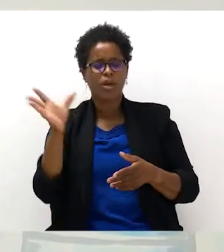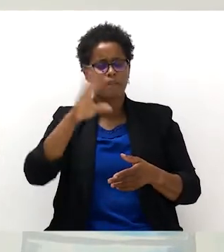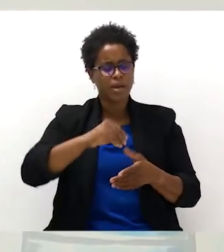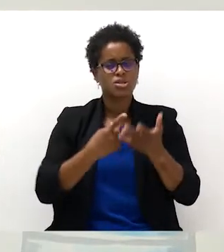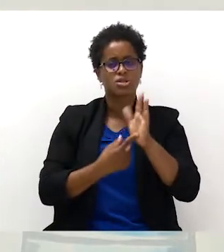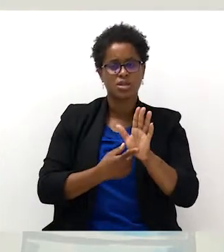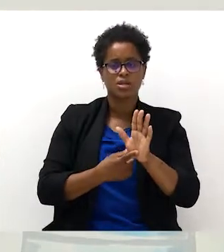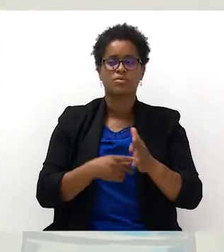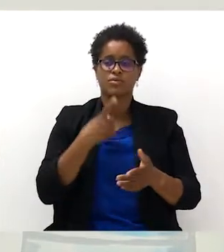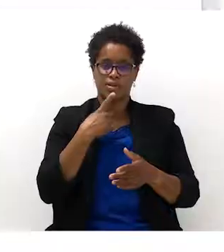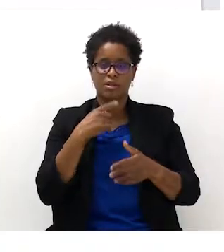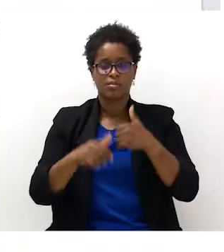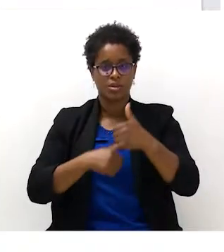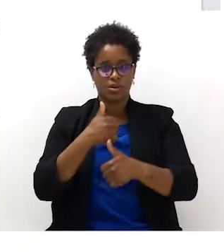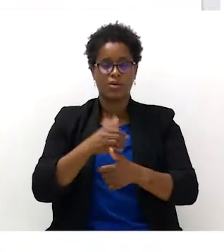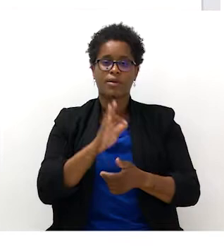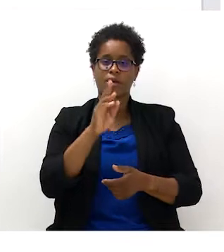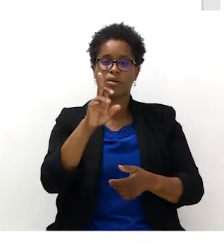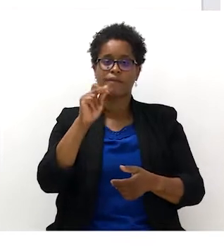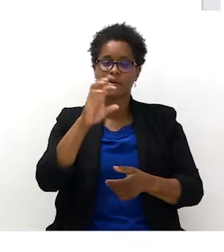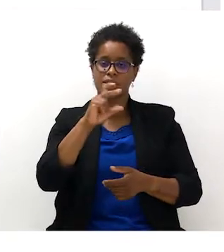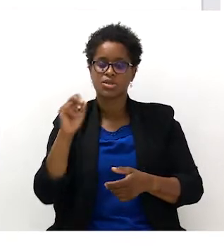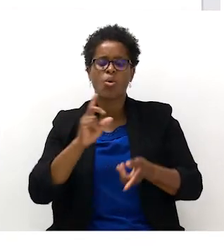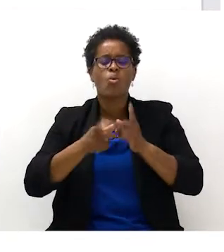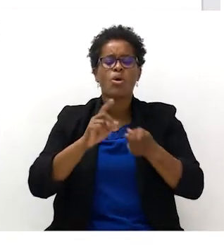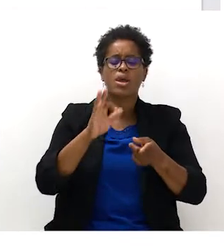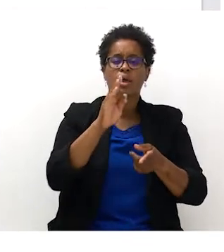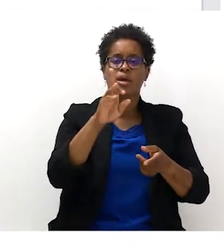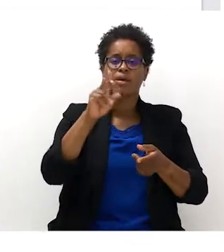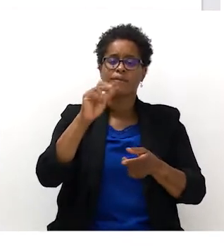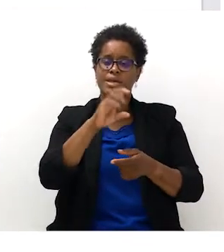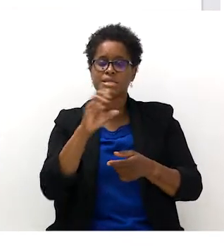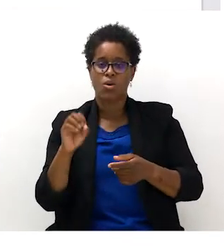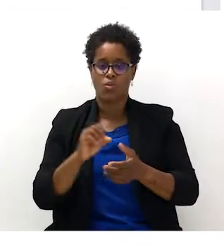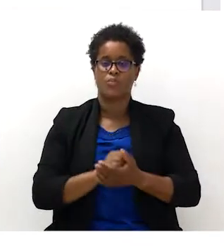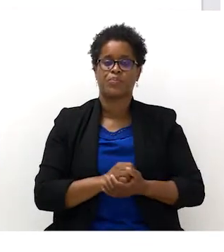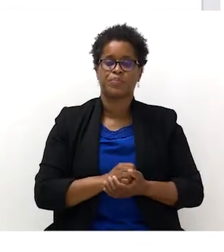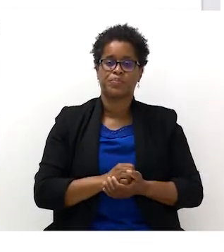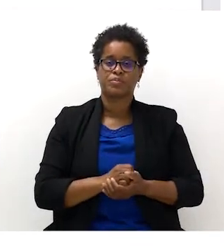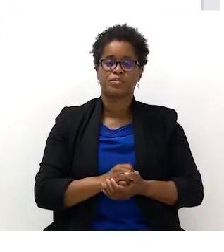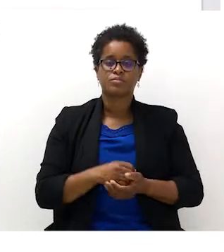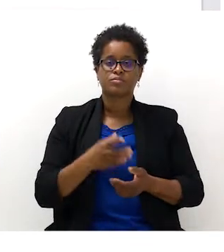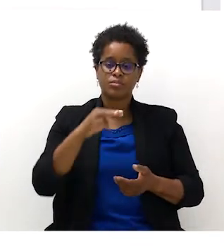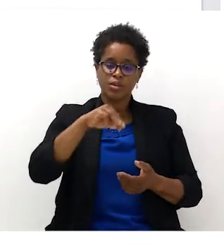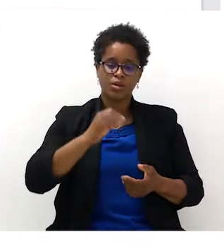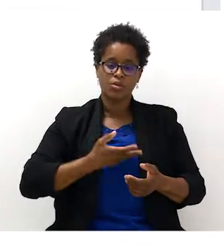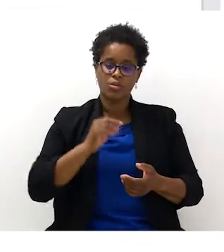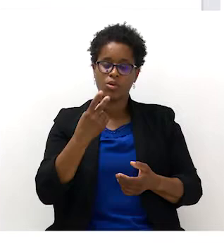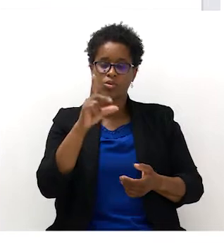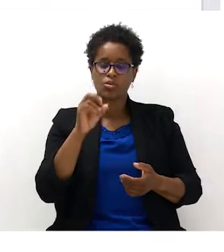e vamos entender melhor. Fração, então. O que significa fração? Modo como